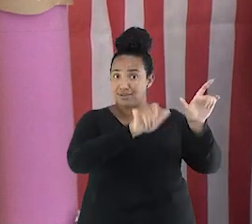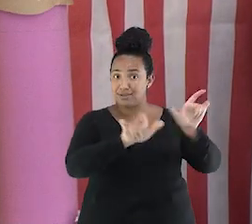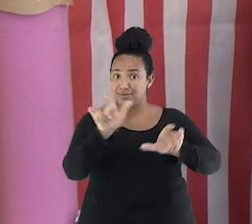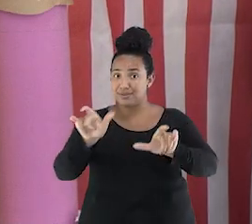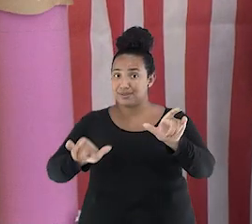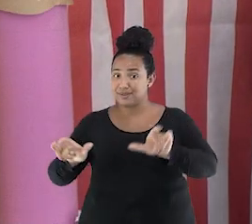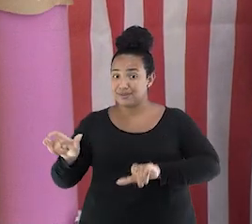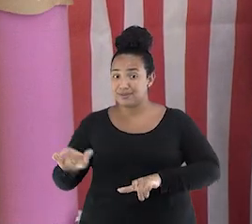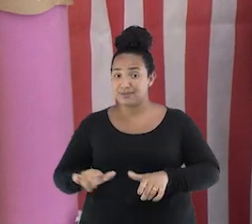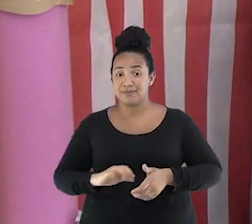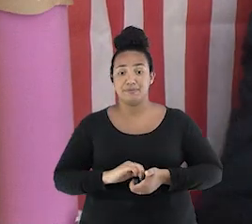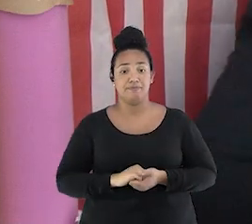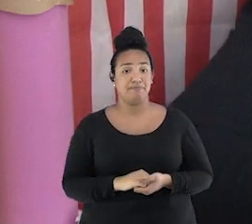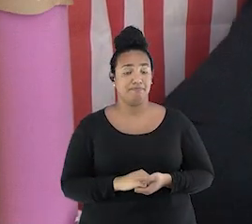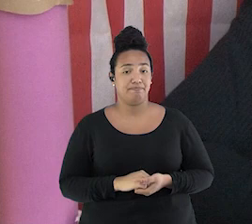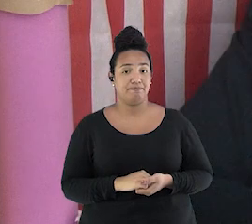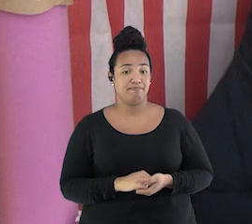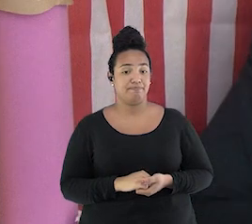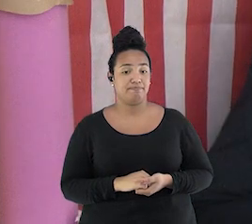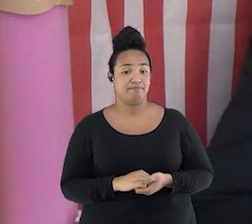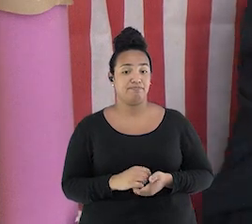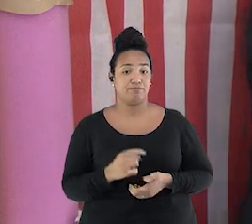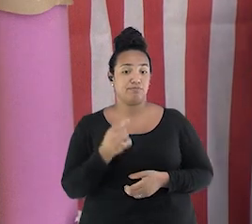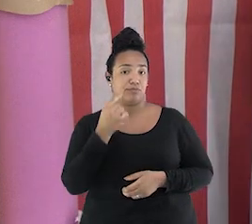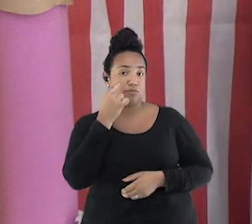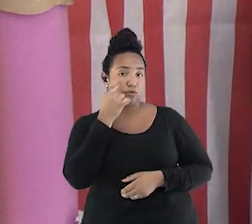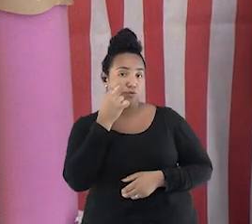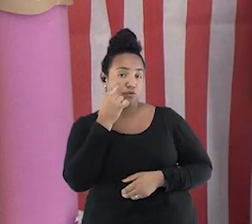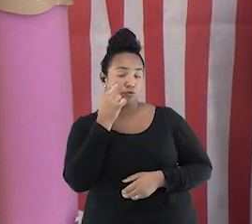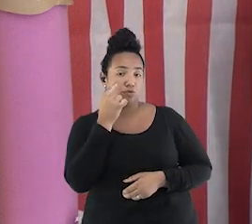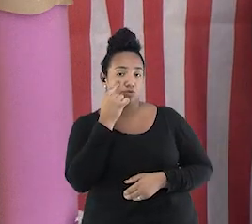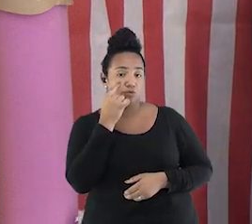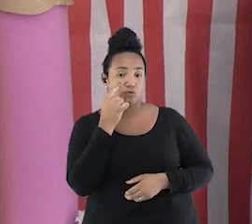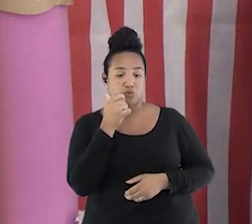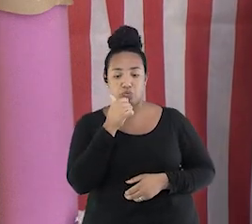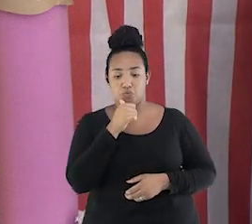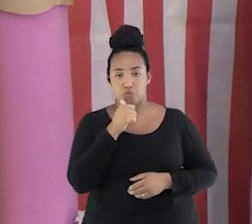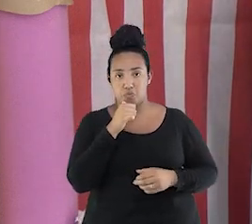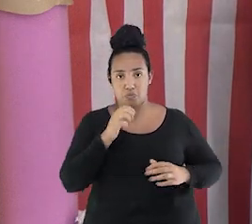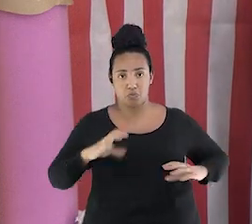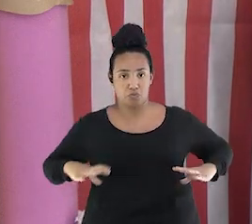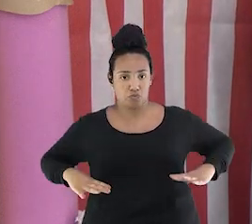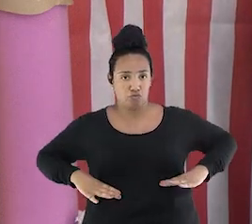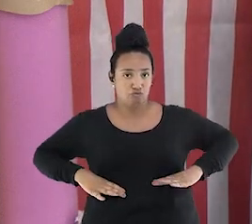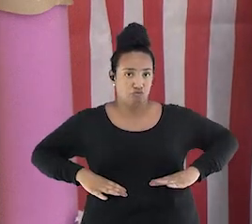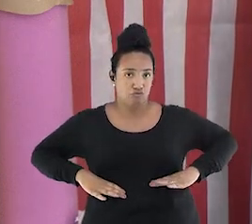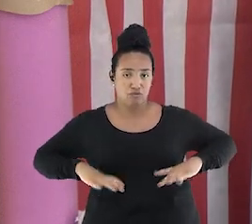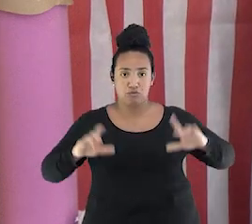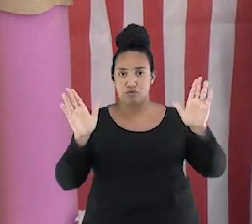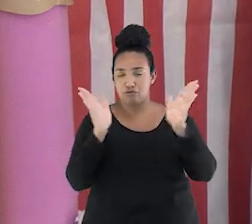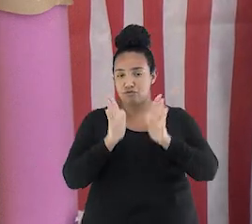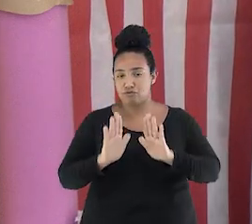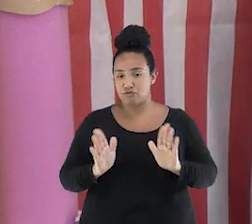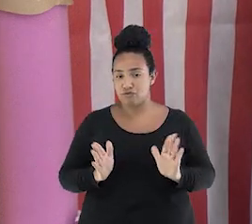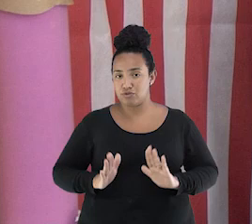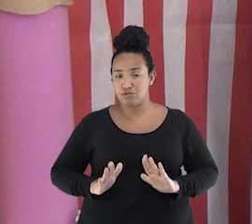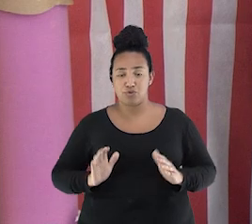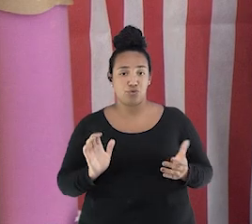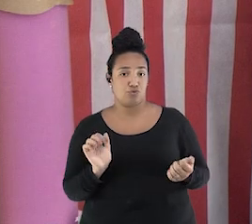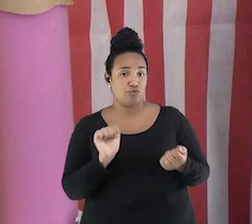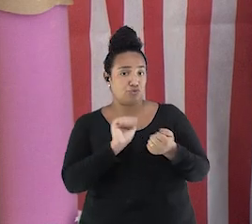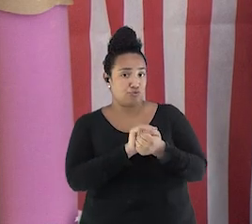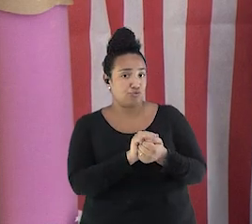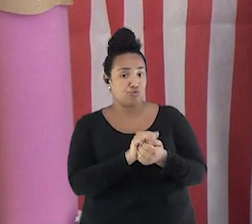Viu Dona Issa com a cinturinha apertada num cinto de fivela de ouro, de braço dado com seu